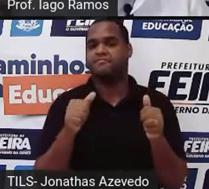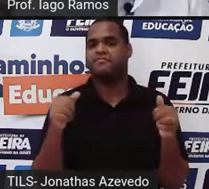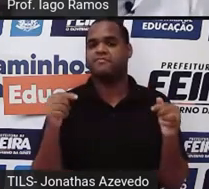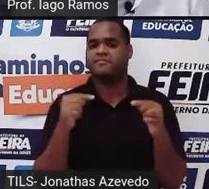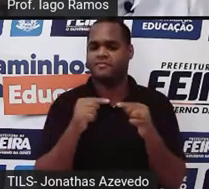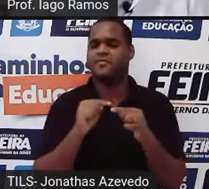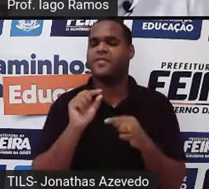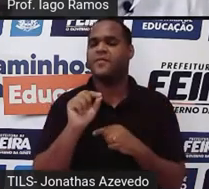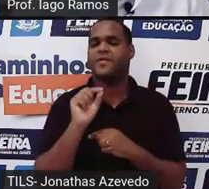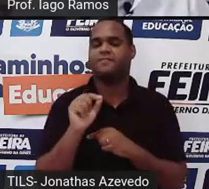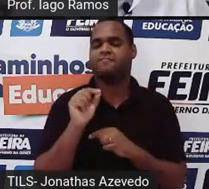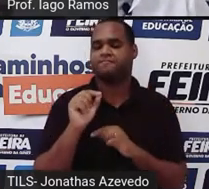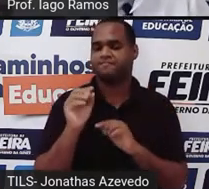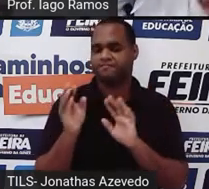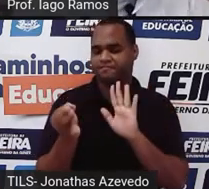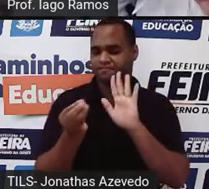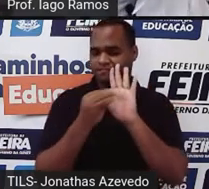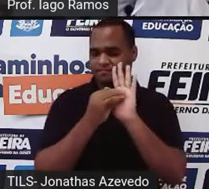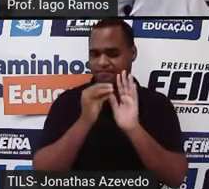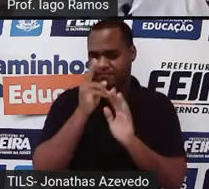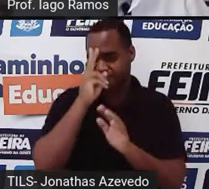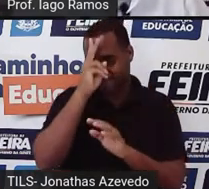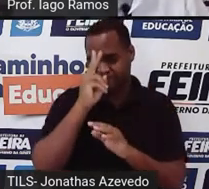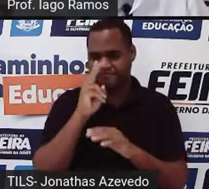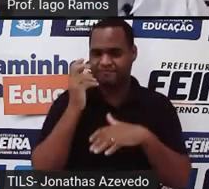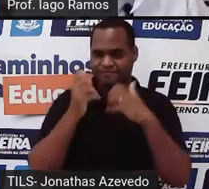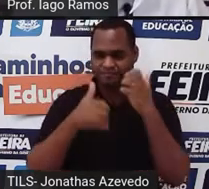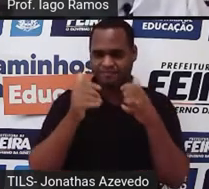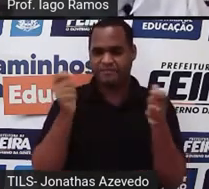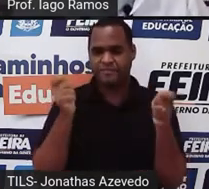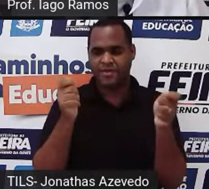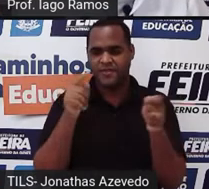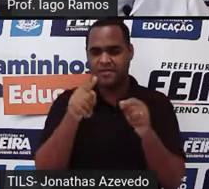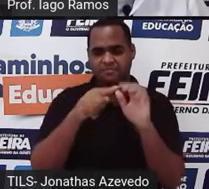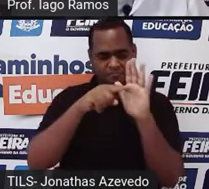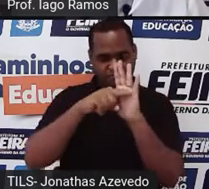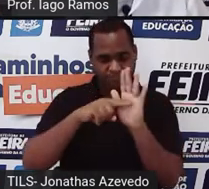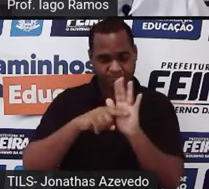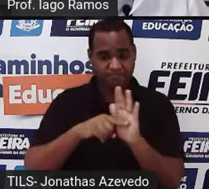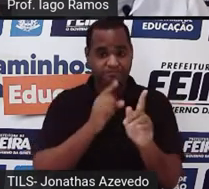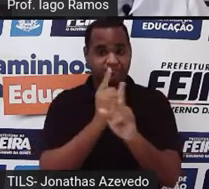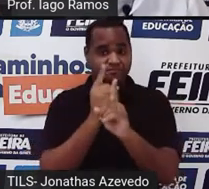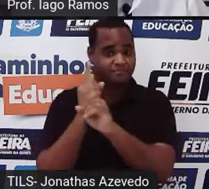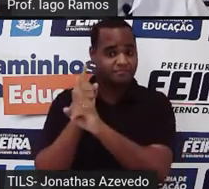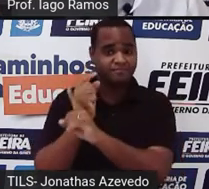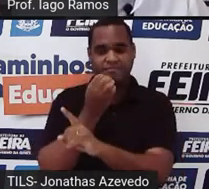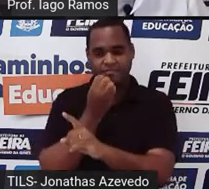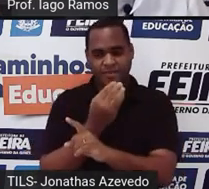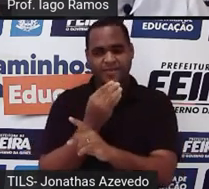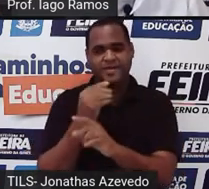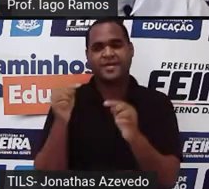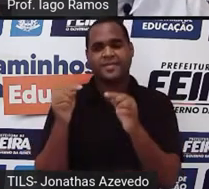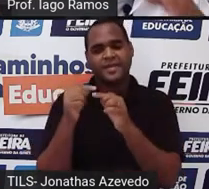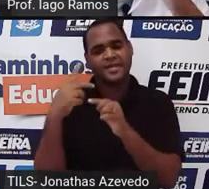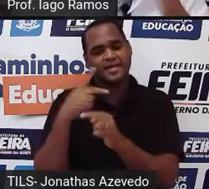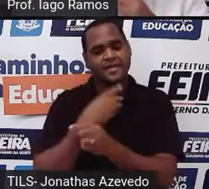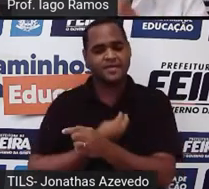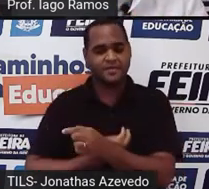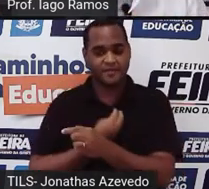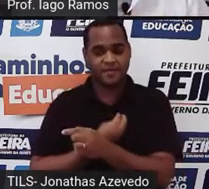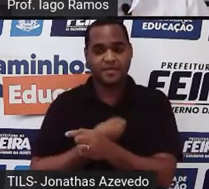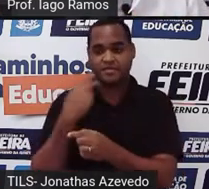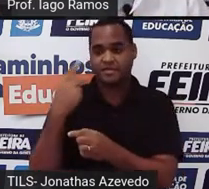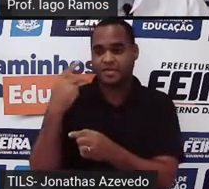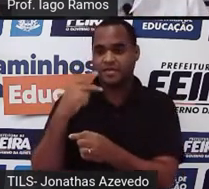Fica registrada essa história e você pode pesquisar mais, né, a respeito da vida